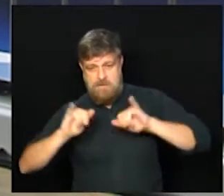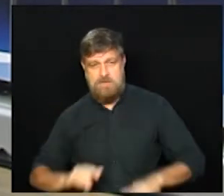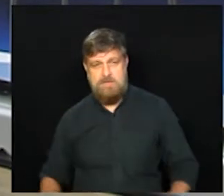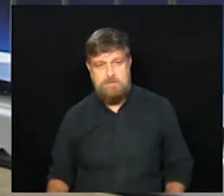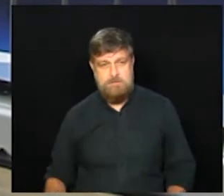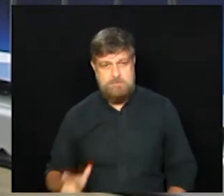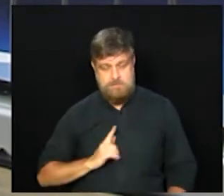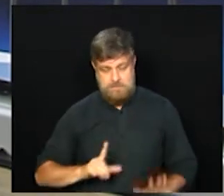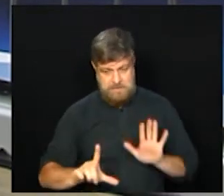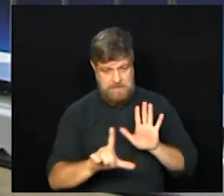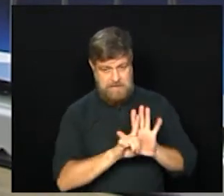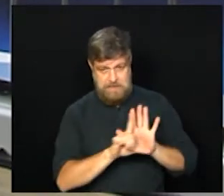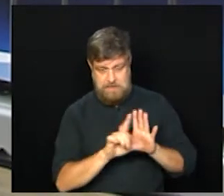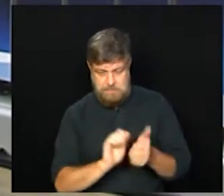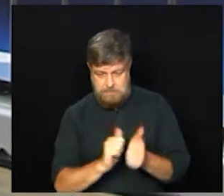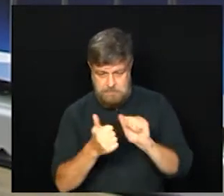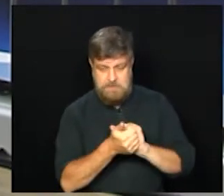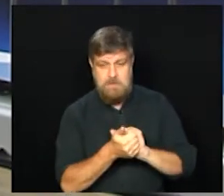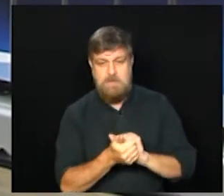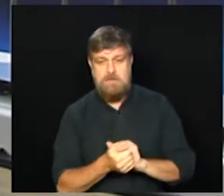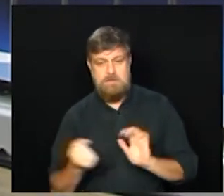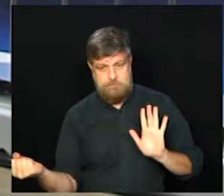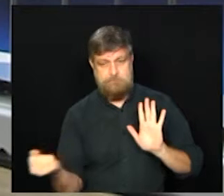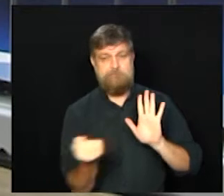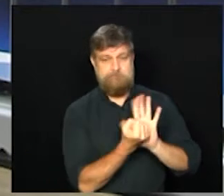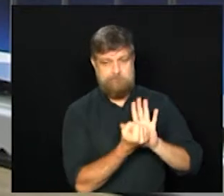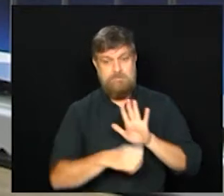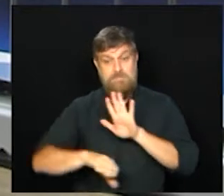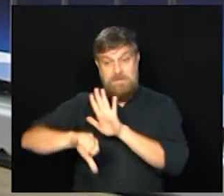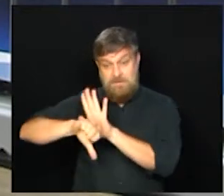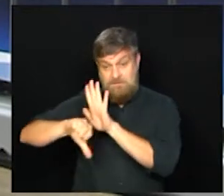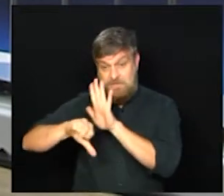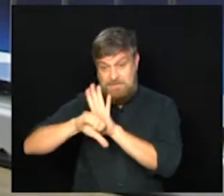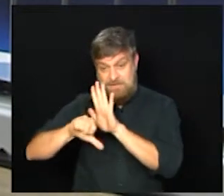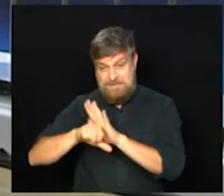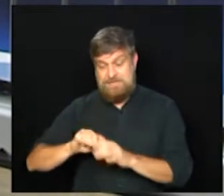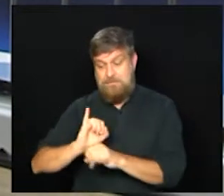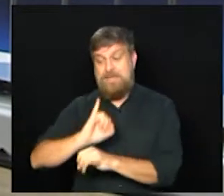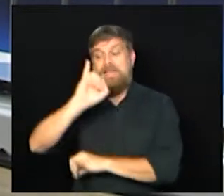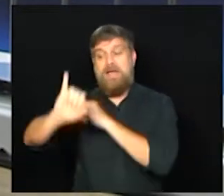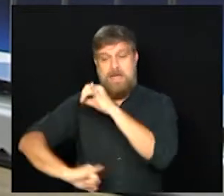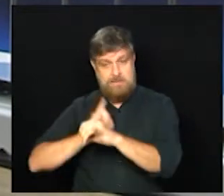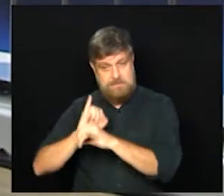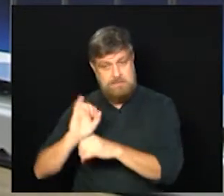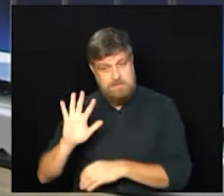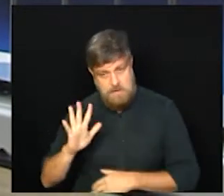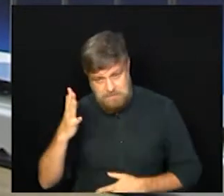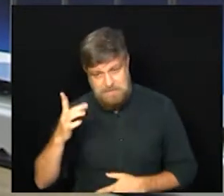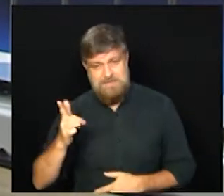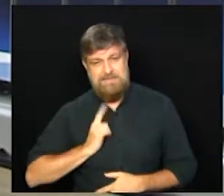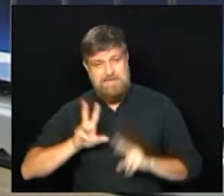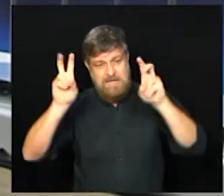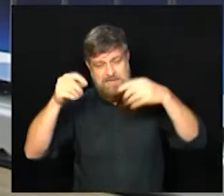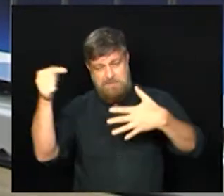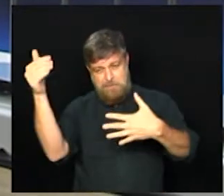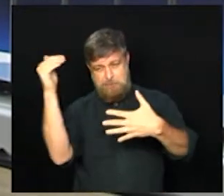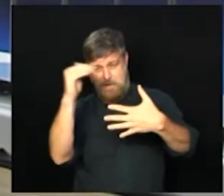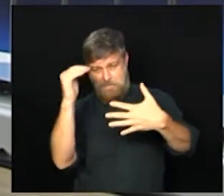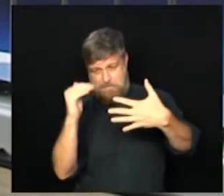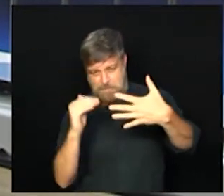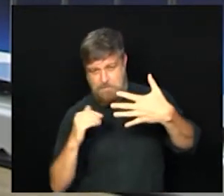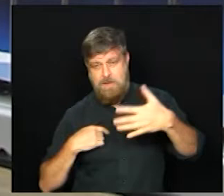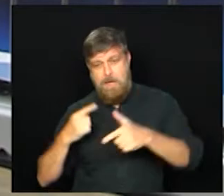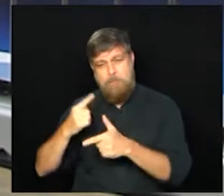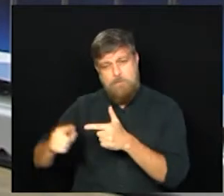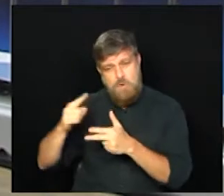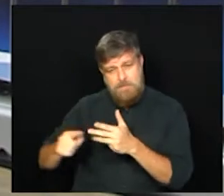atualização da lei, que tipifica também sobre violência que acontece pela internet. Tem muitos assuntos, problemas que nós vamos abordar